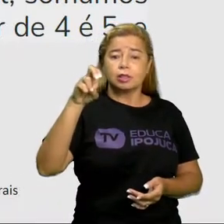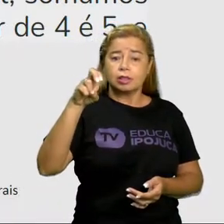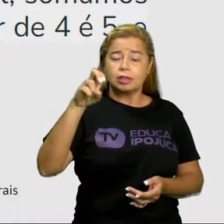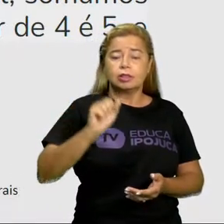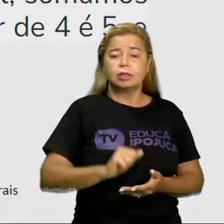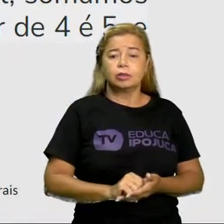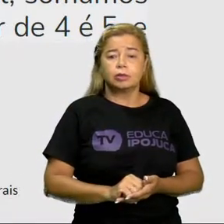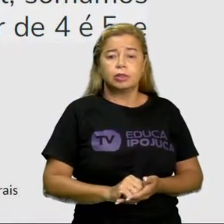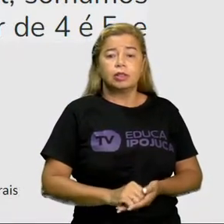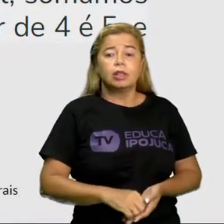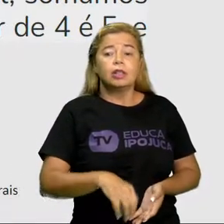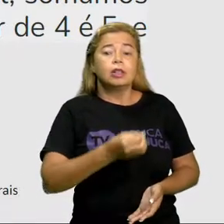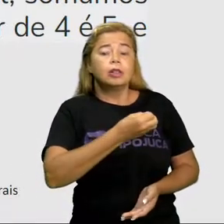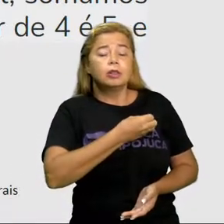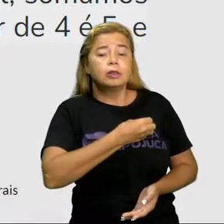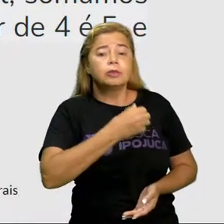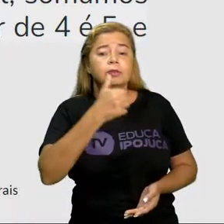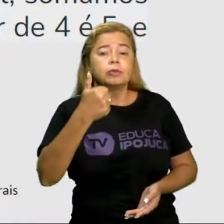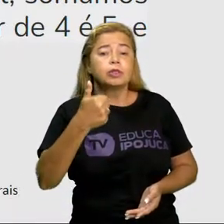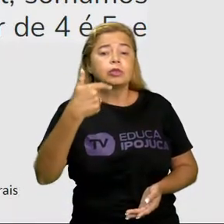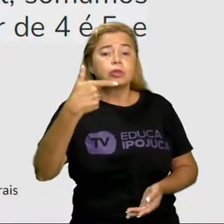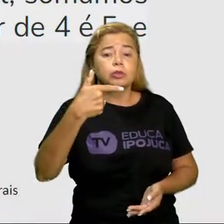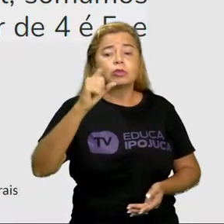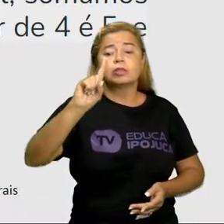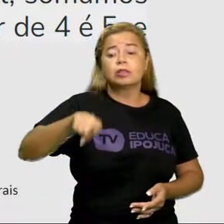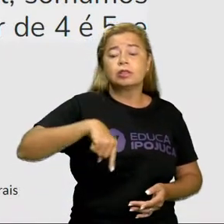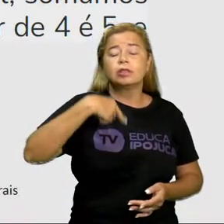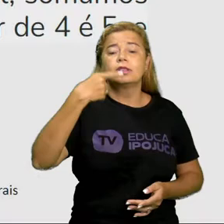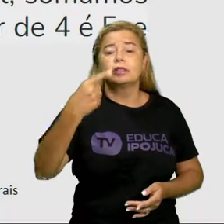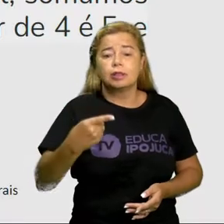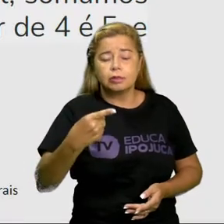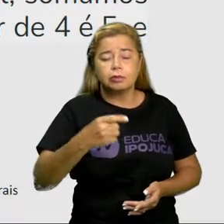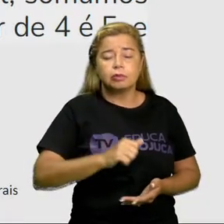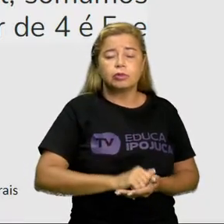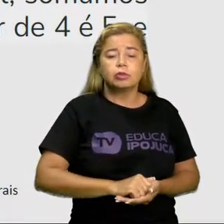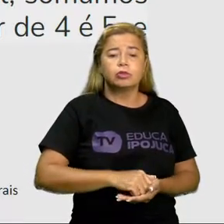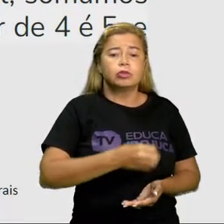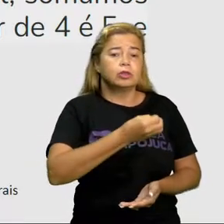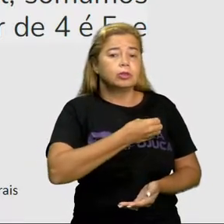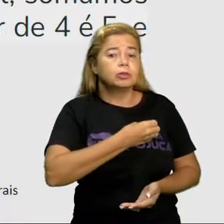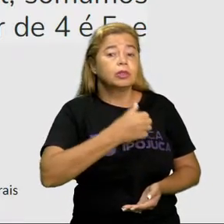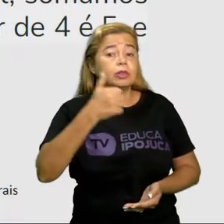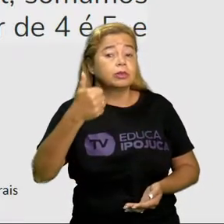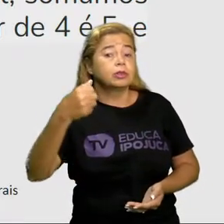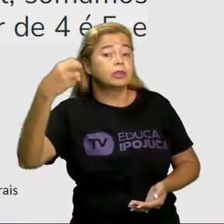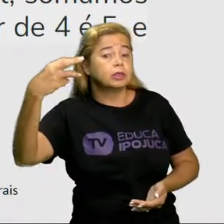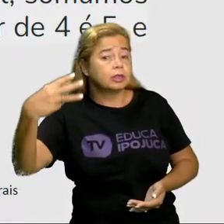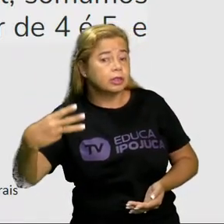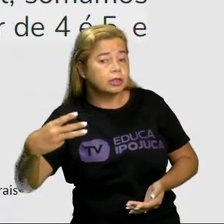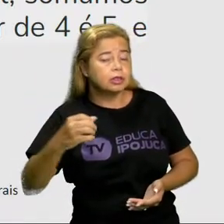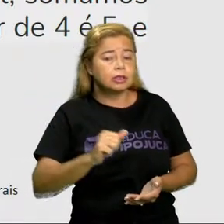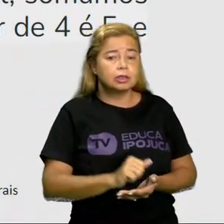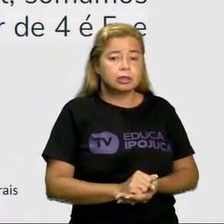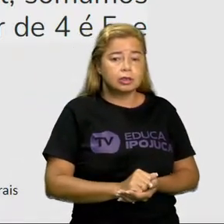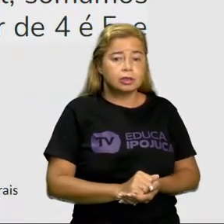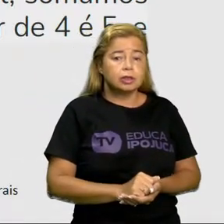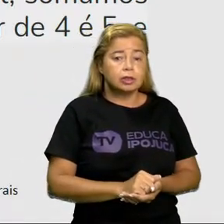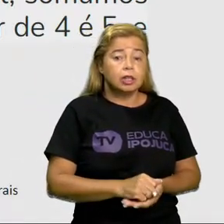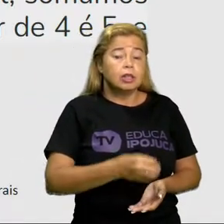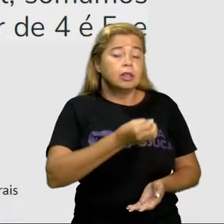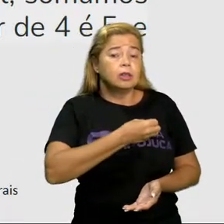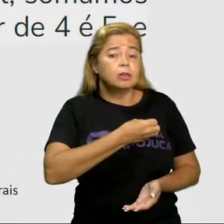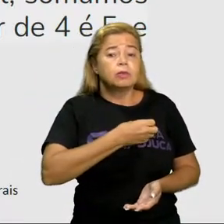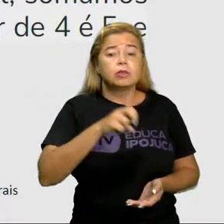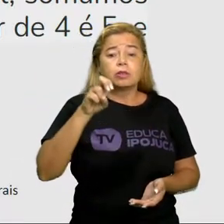O sucessor do 39 é 40. O sucessor de 155 é 156. A gente sempre